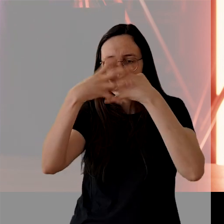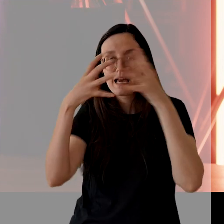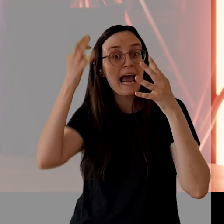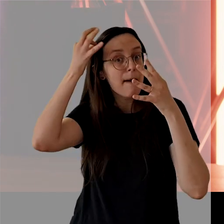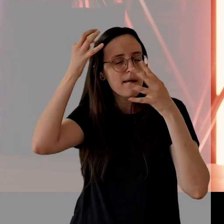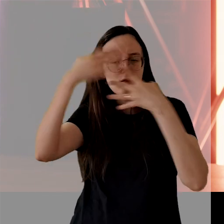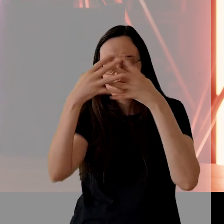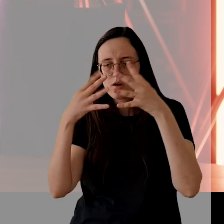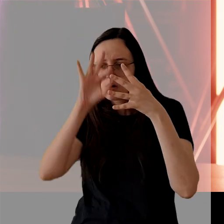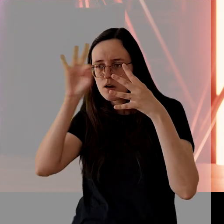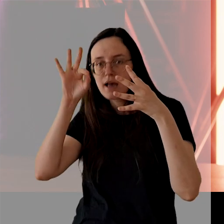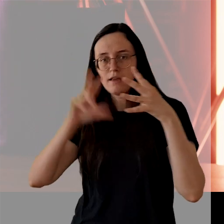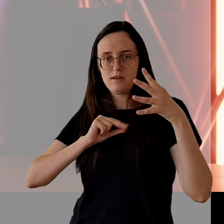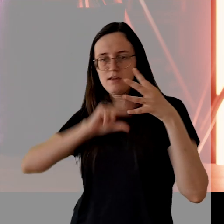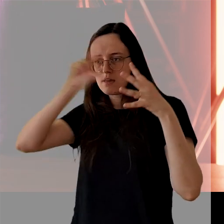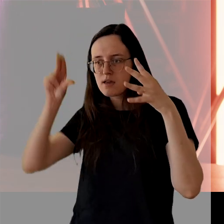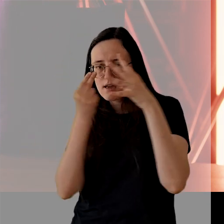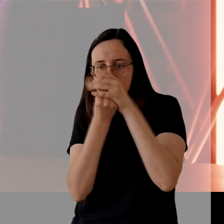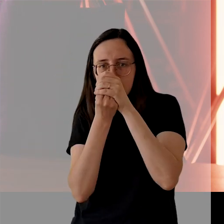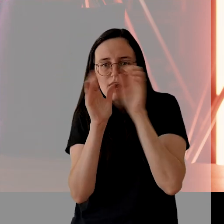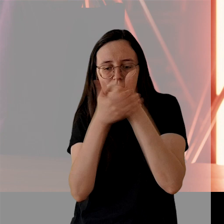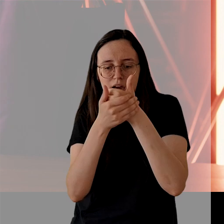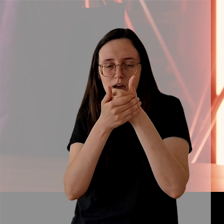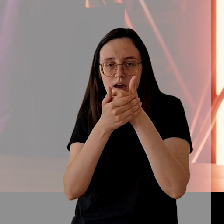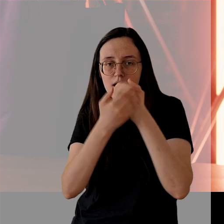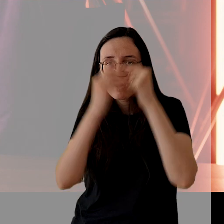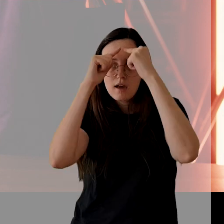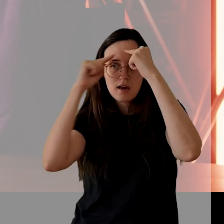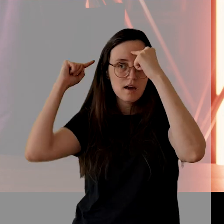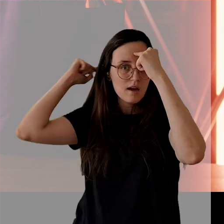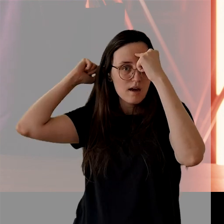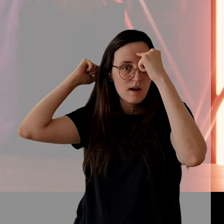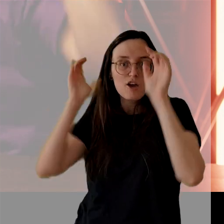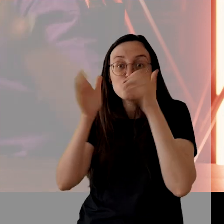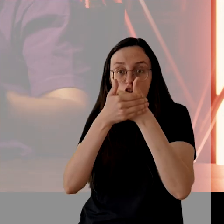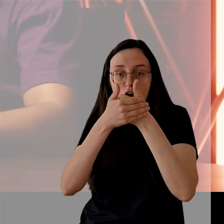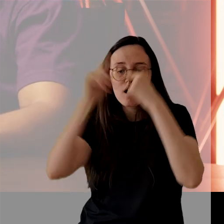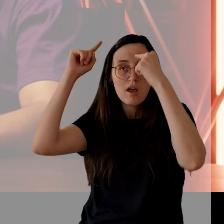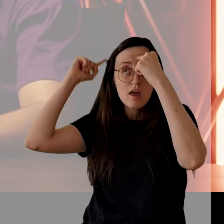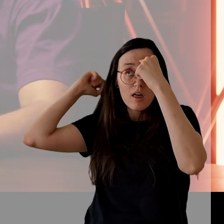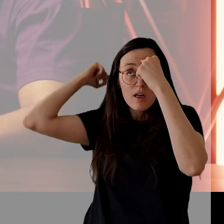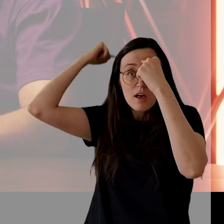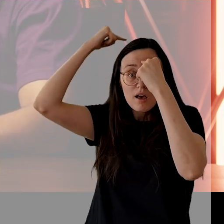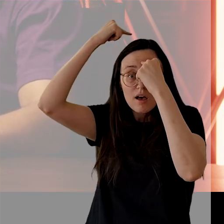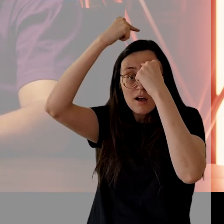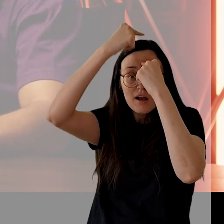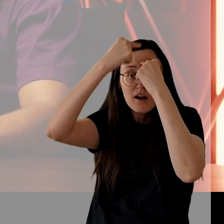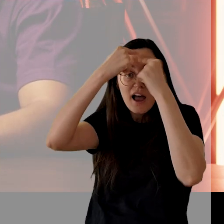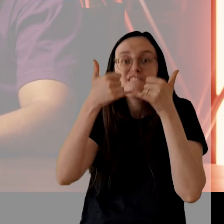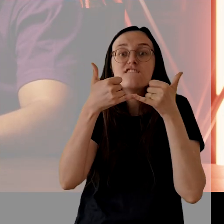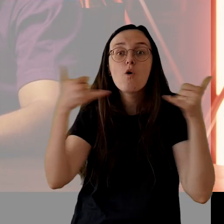prender atrás do cabelo dela volumoso, assim, a caixinha, e passar o fio de lapela por dentro do cabelo,